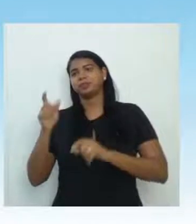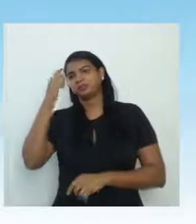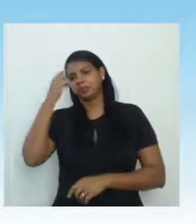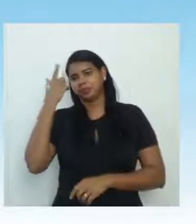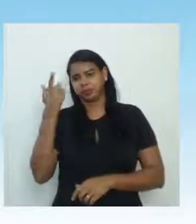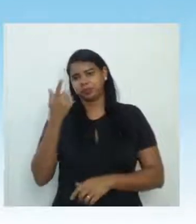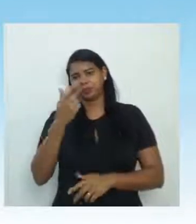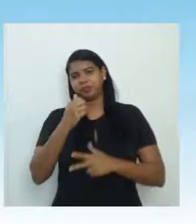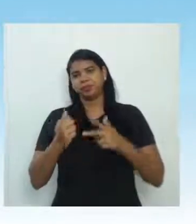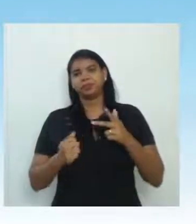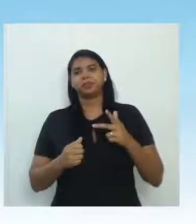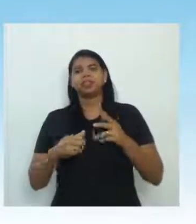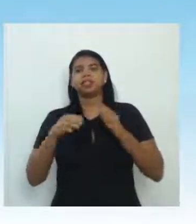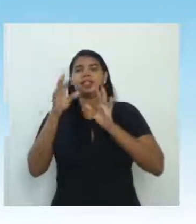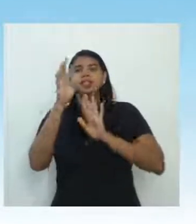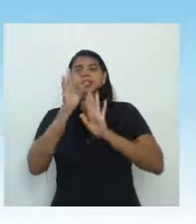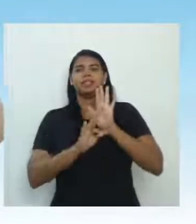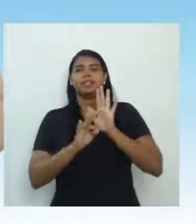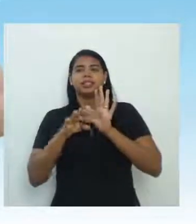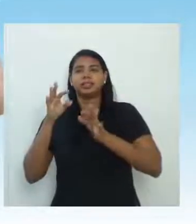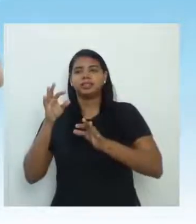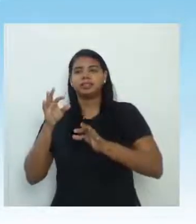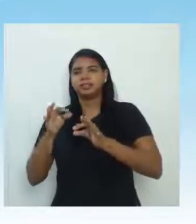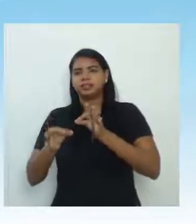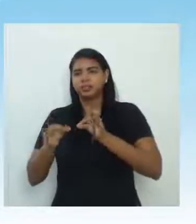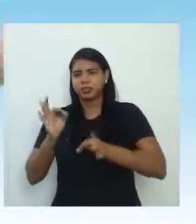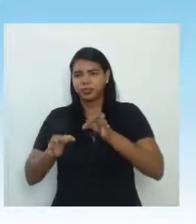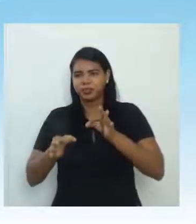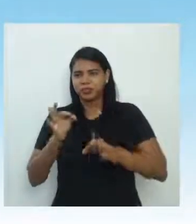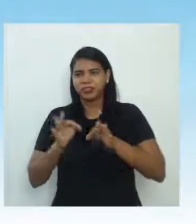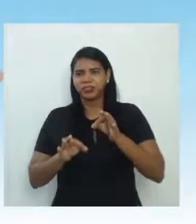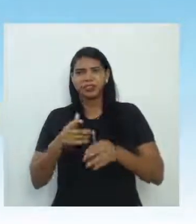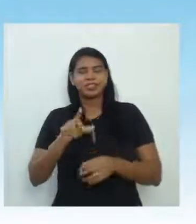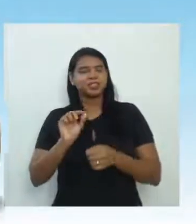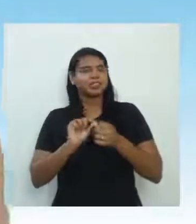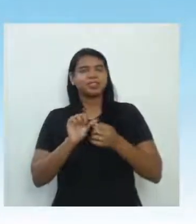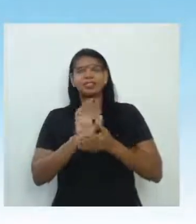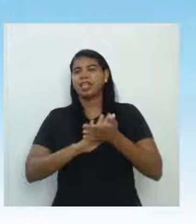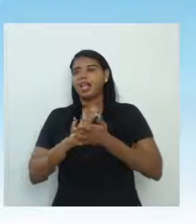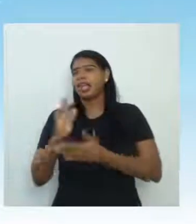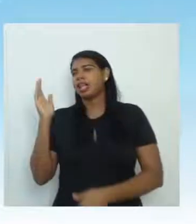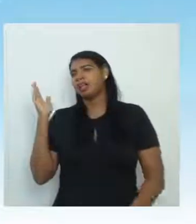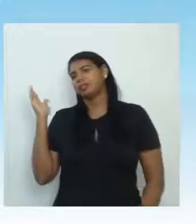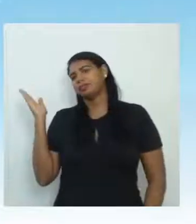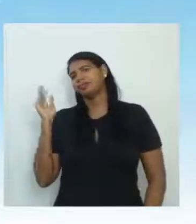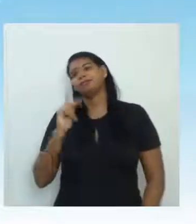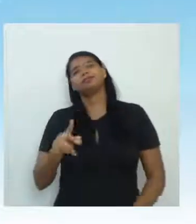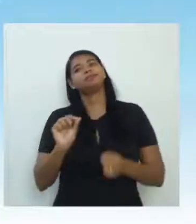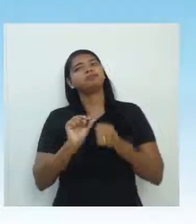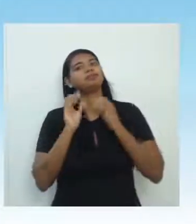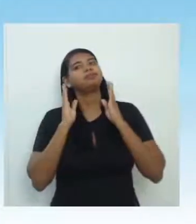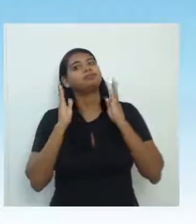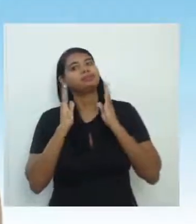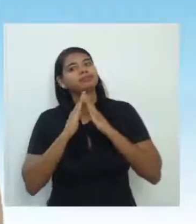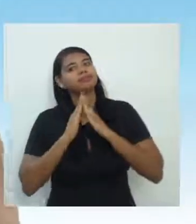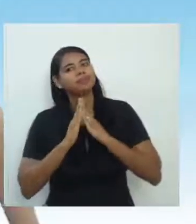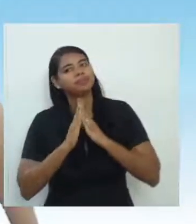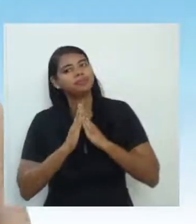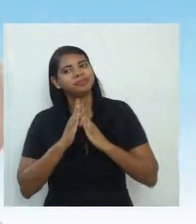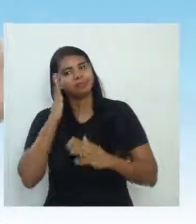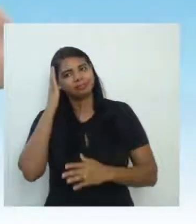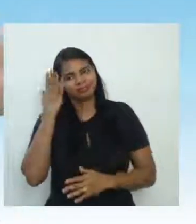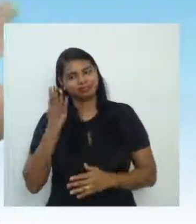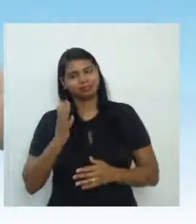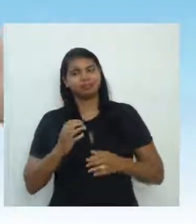textos jurídicos. Deixa eu só deixar um conselho, gente, não façam nada que Robson fez, viu? Pelo amor de Deus, em relação ao